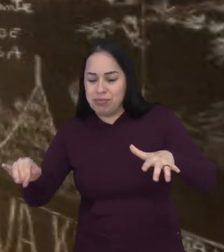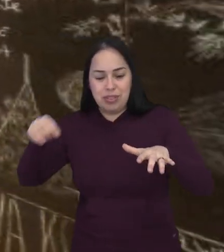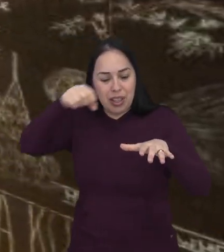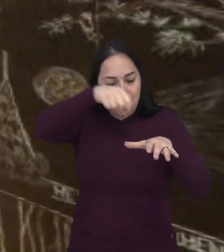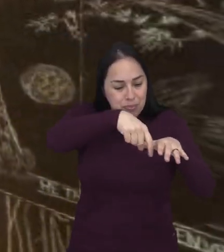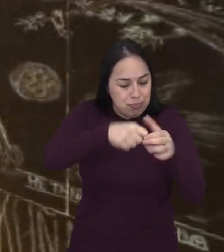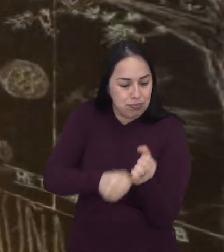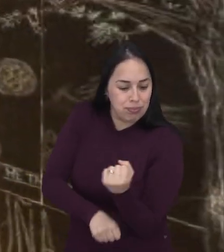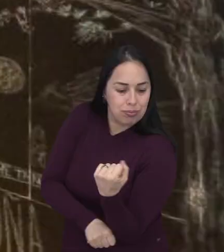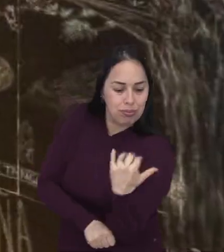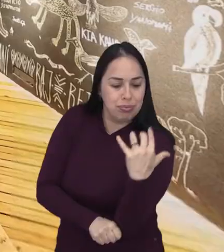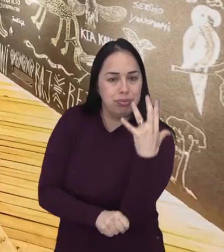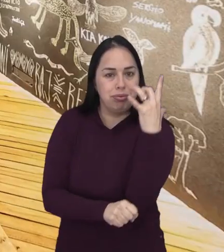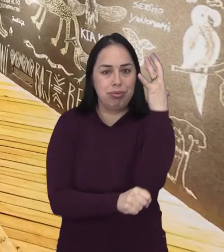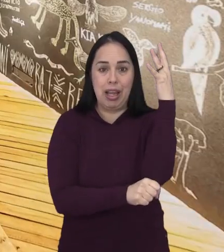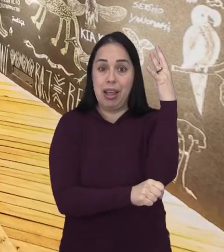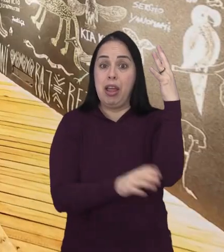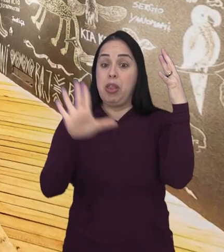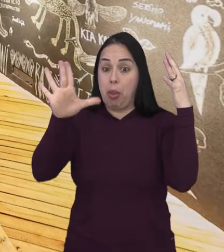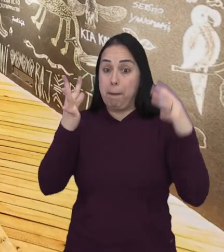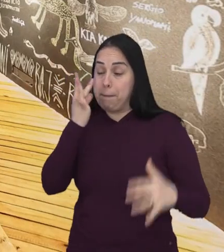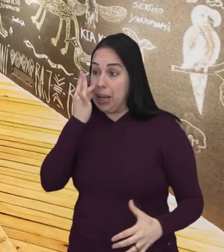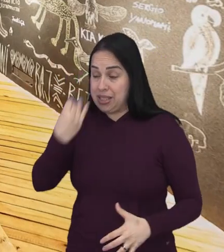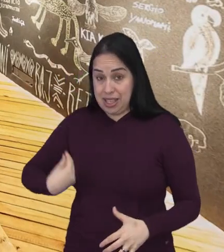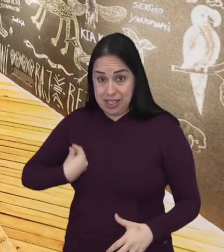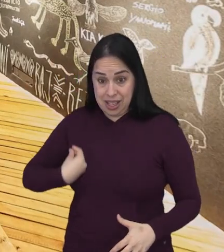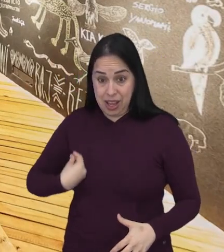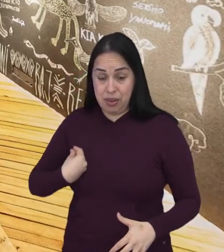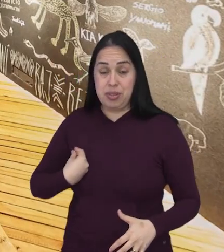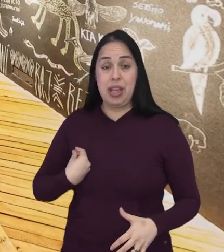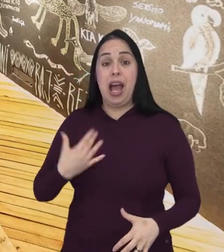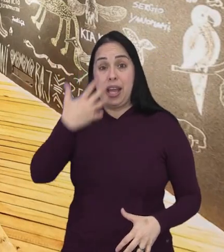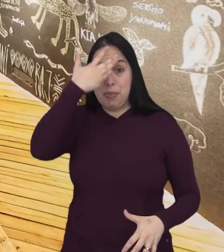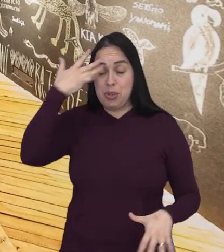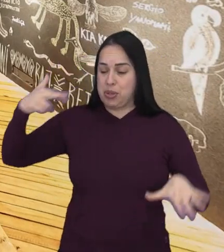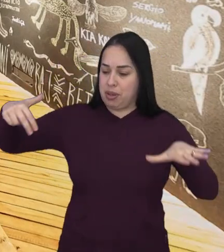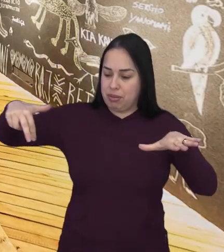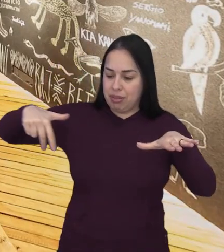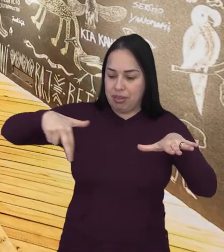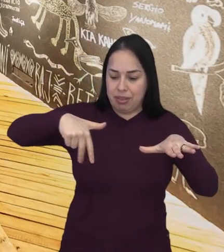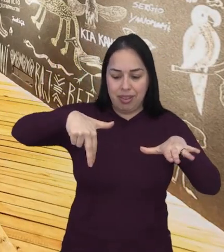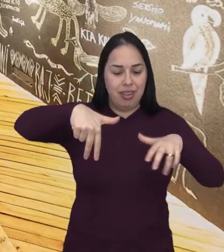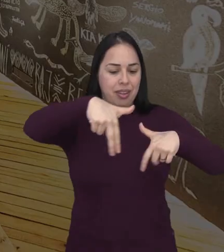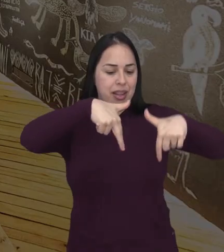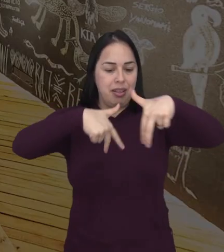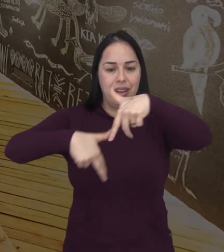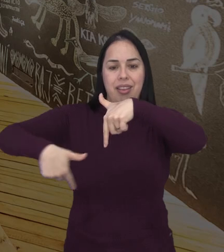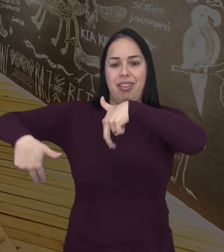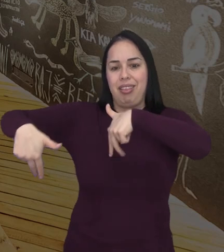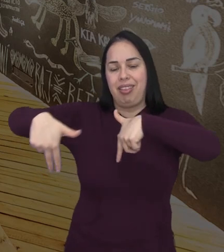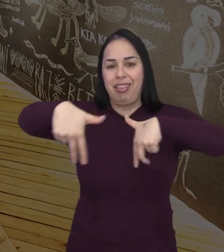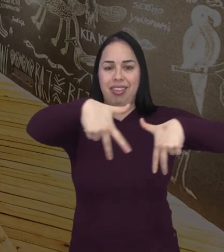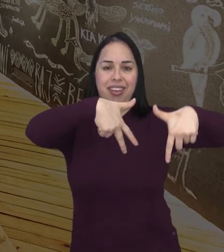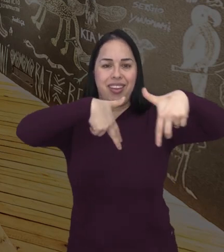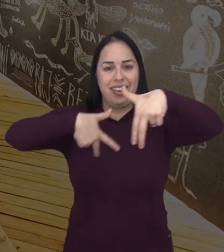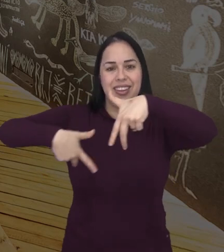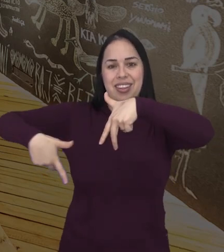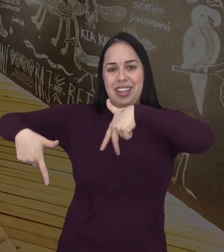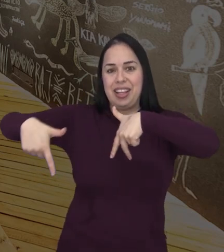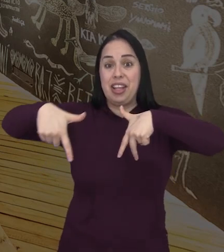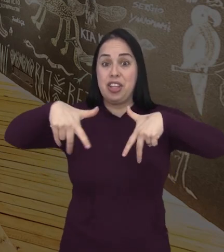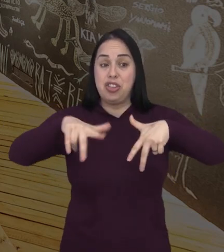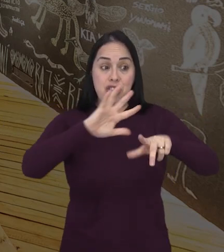visita presencial, as pessoas são convidadas a tirar os sapatos, molhar os pés e dançar ao som de videoclipes de artistas de